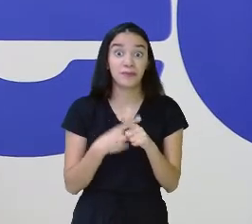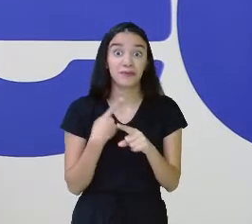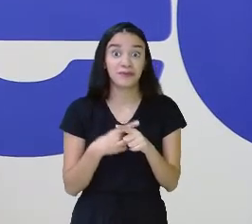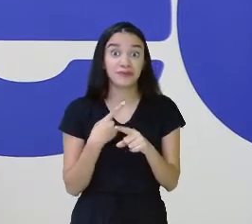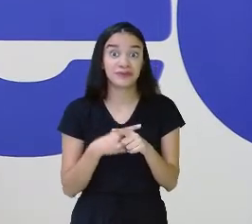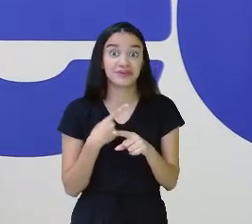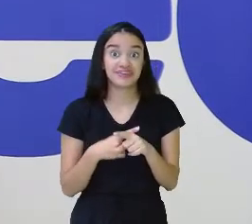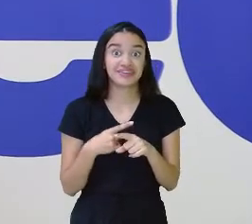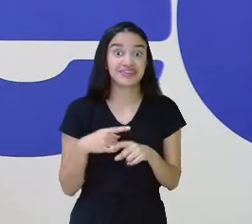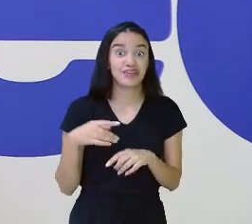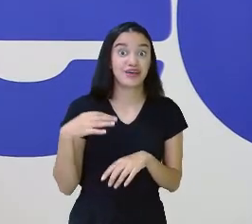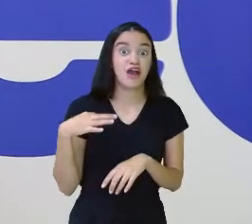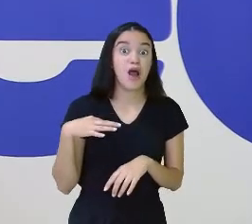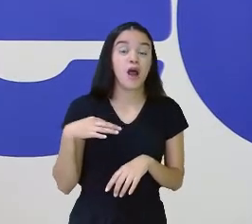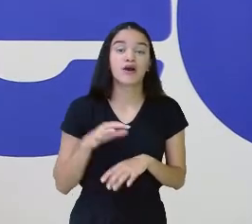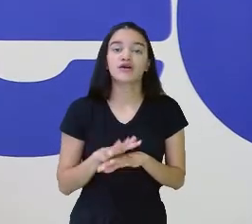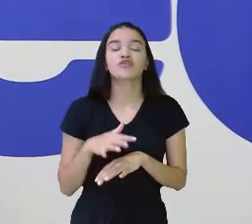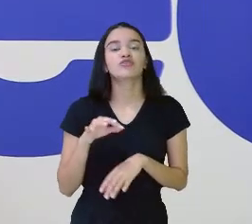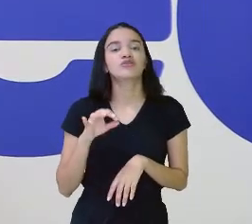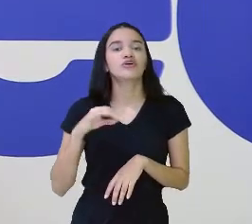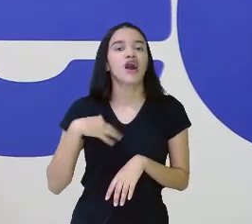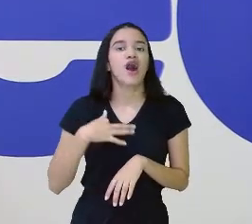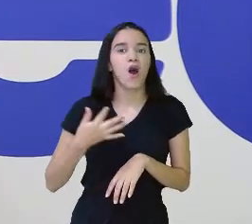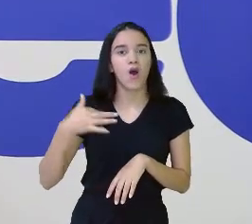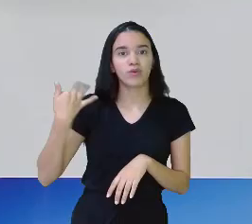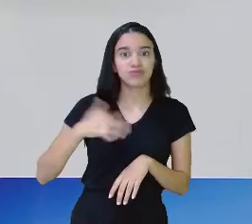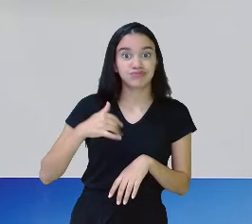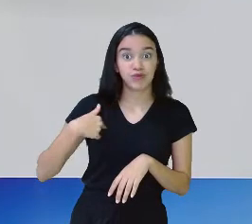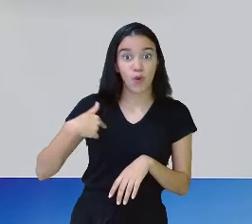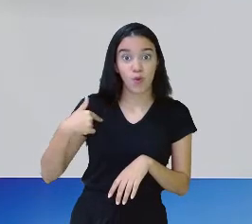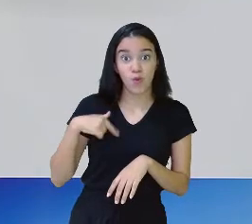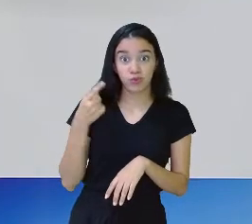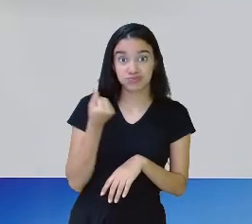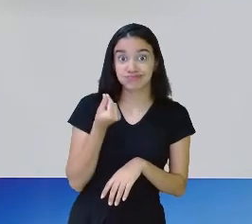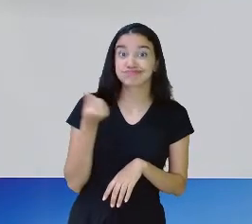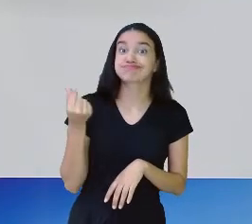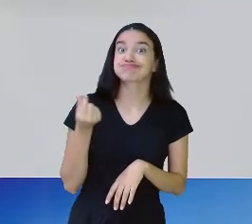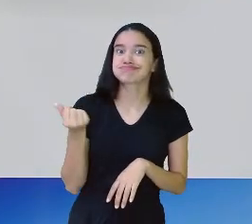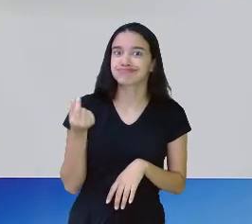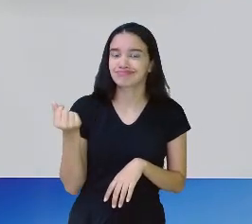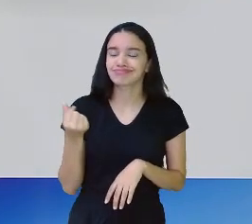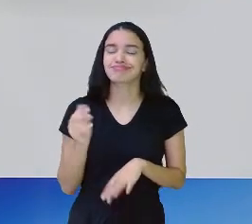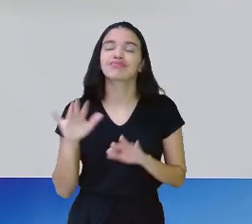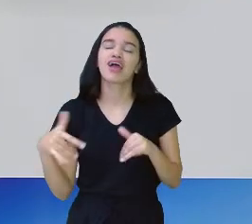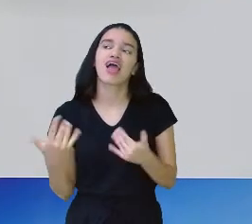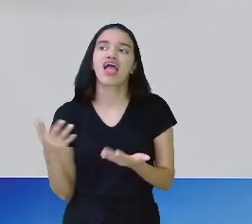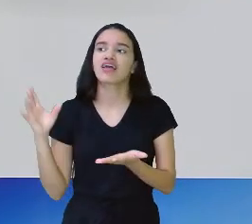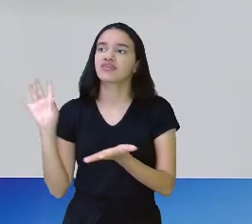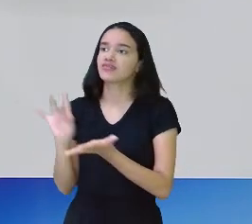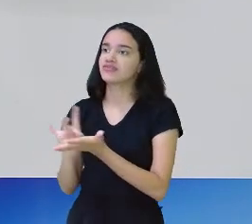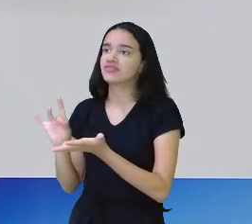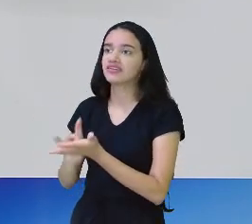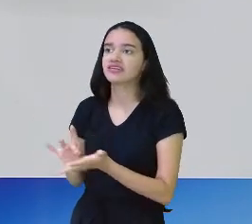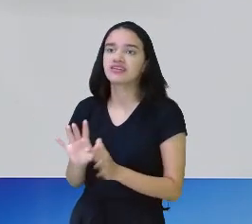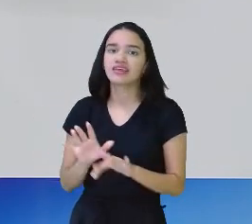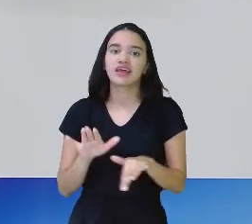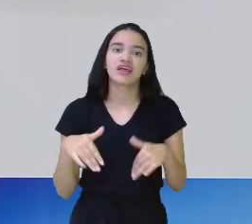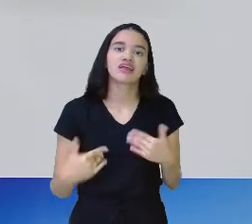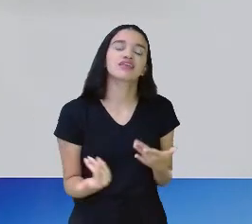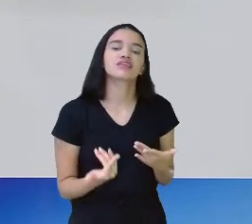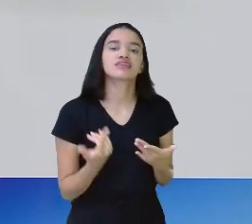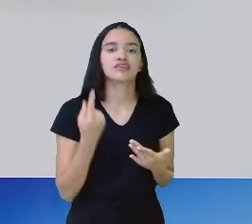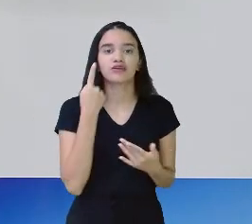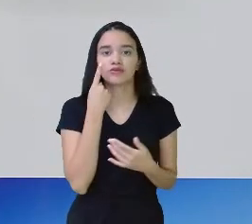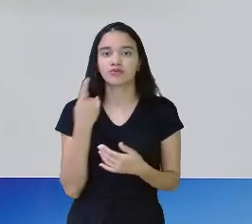bolso. Ah, sim, é verdade. Então, veja bem, este sinal